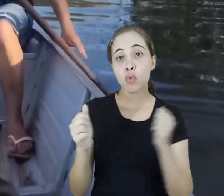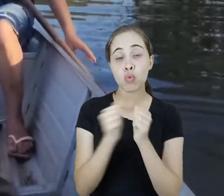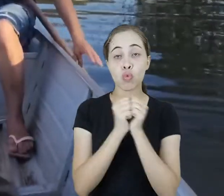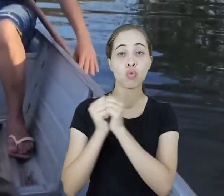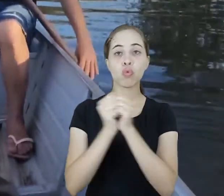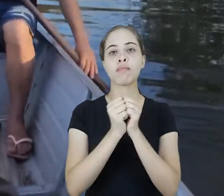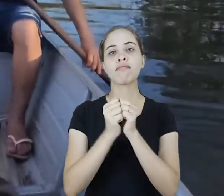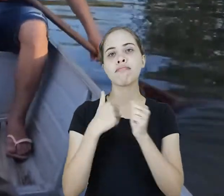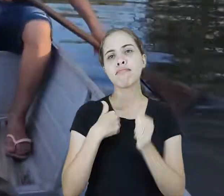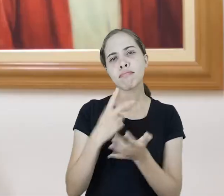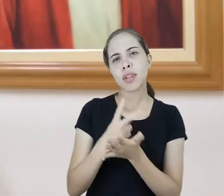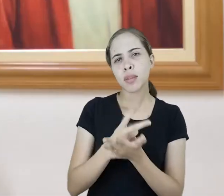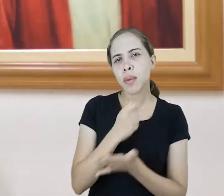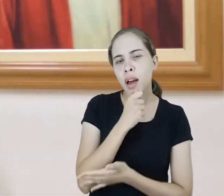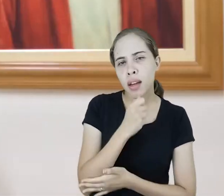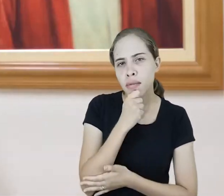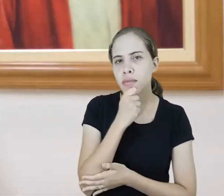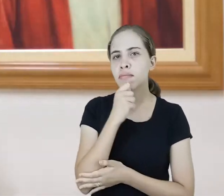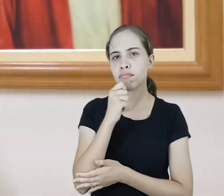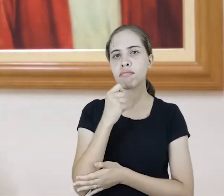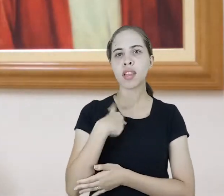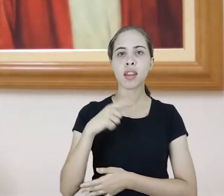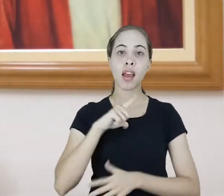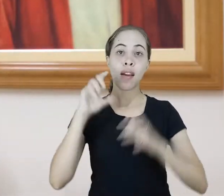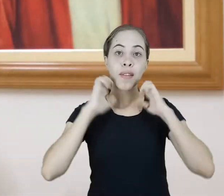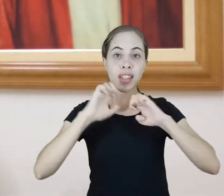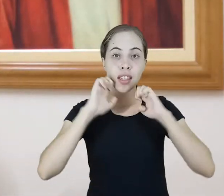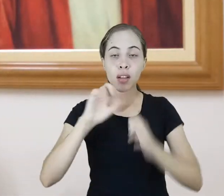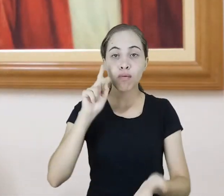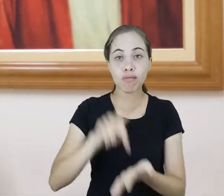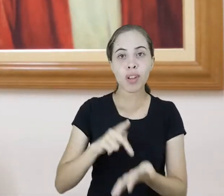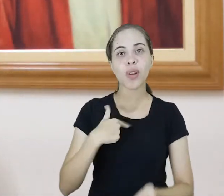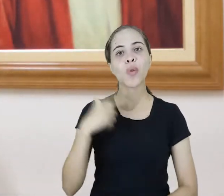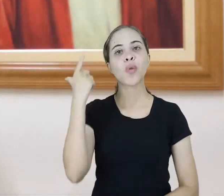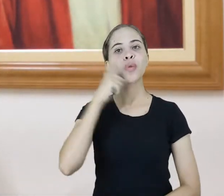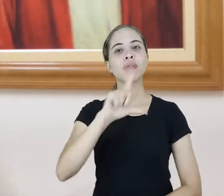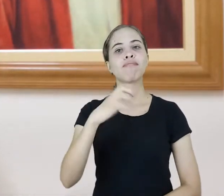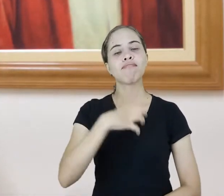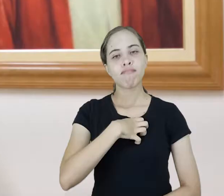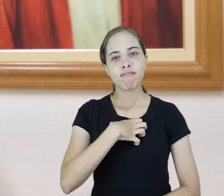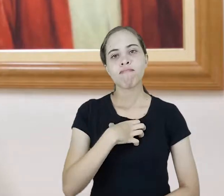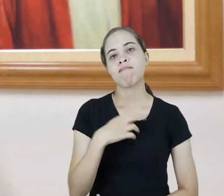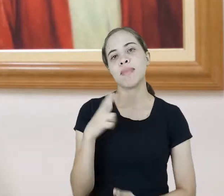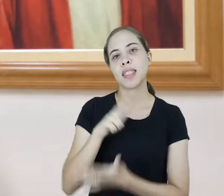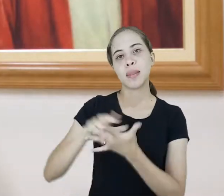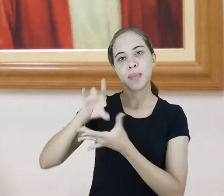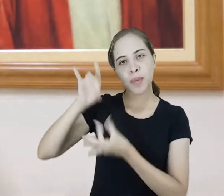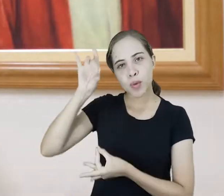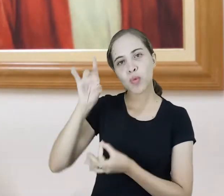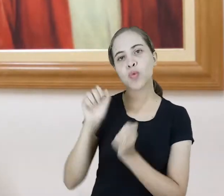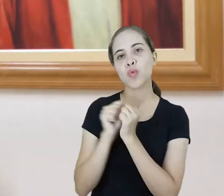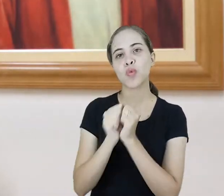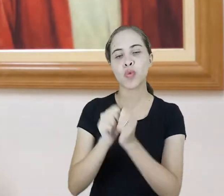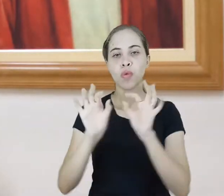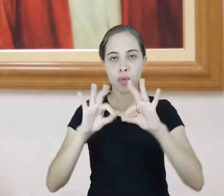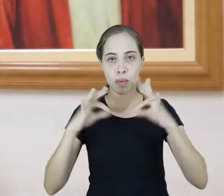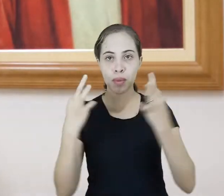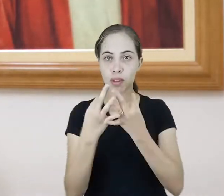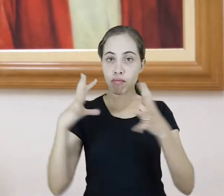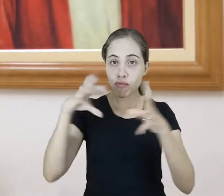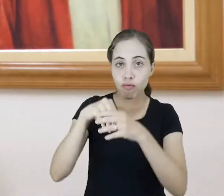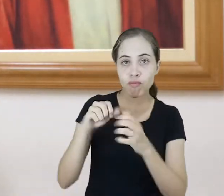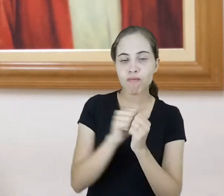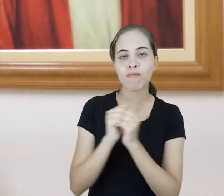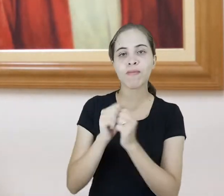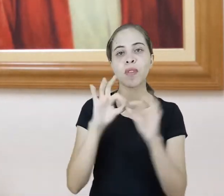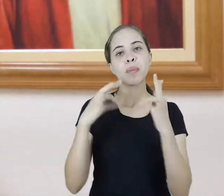mesmo assim, não sabendo do Evangelho verdadeiro, eu consegui sentir um pouco do Espírito entre meus familiares. Então, a minha família